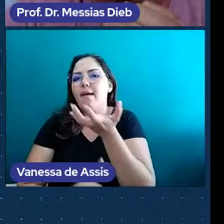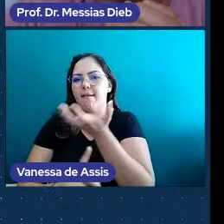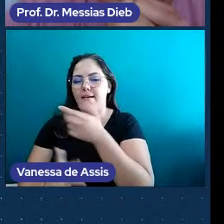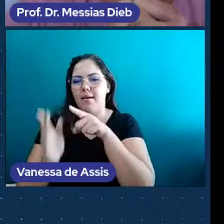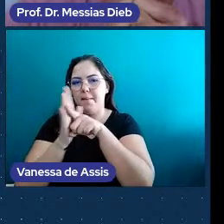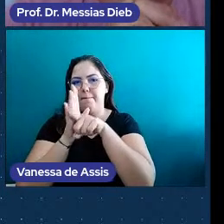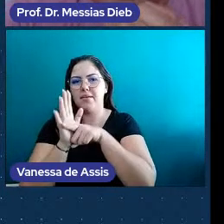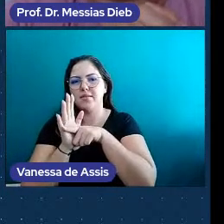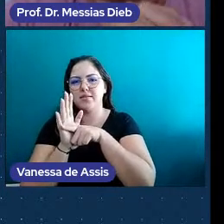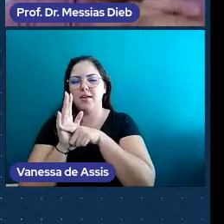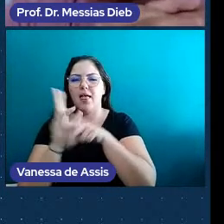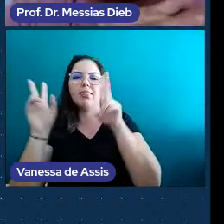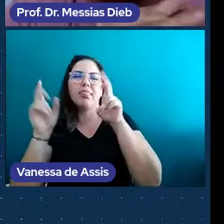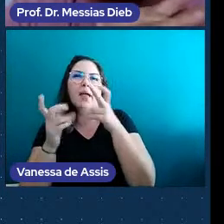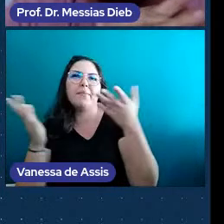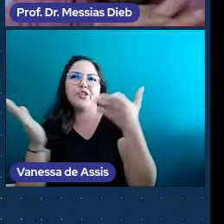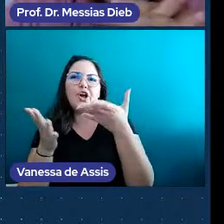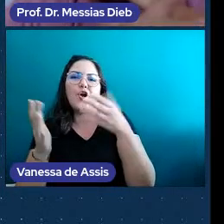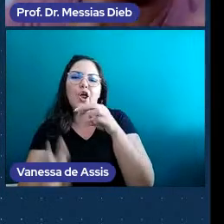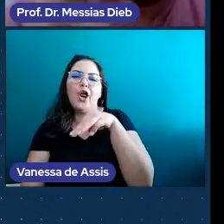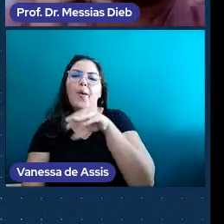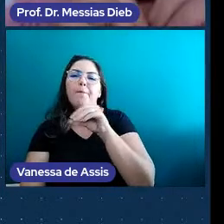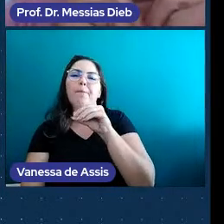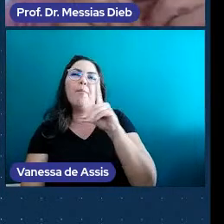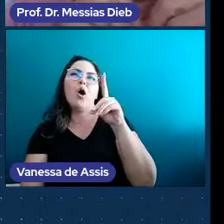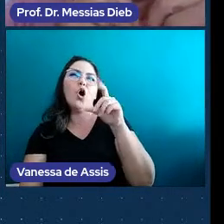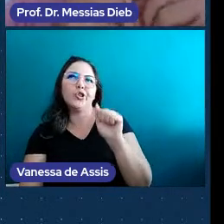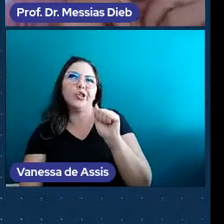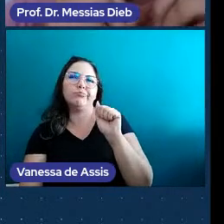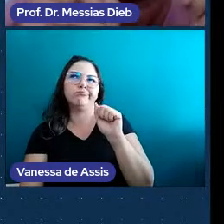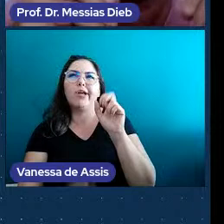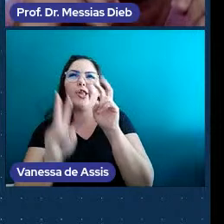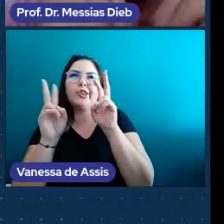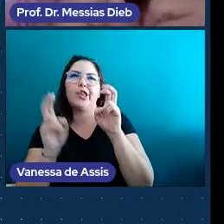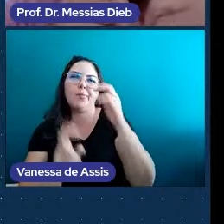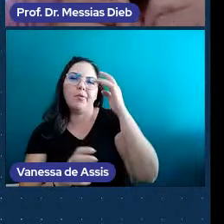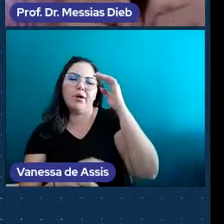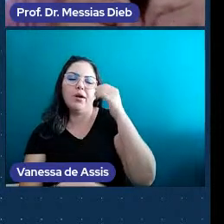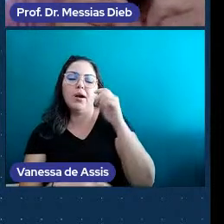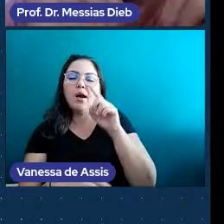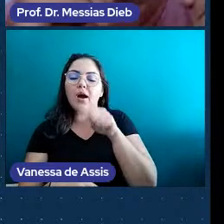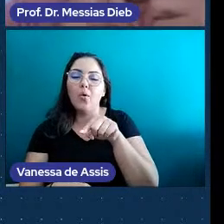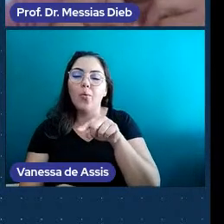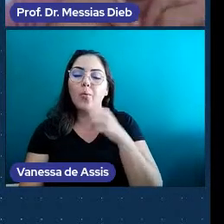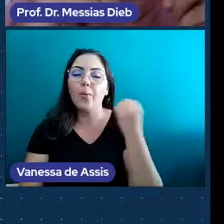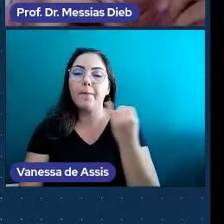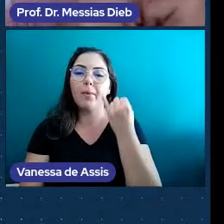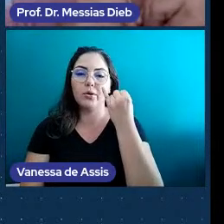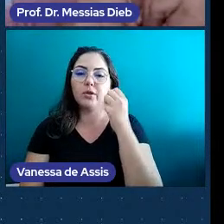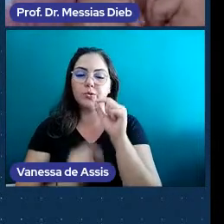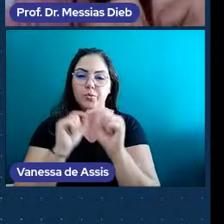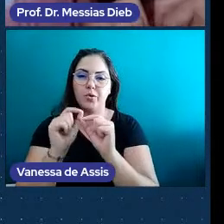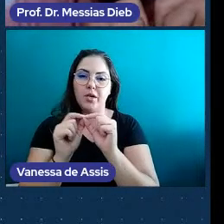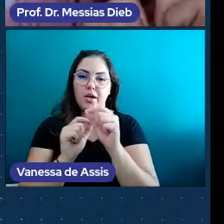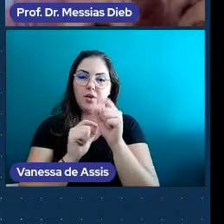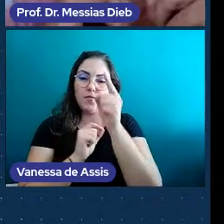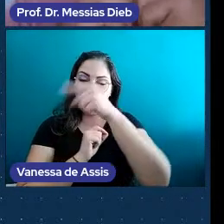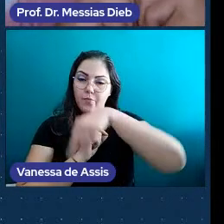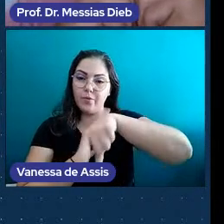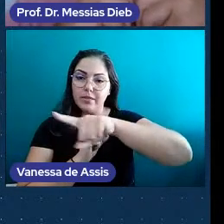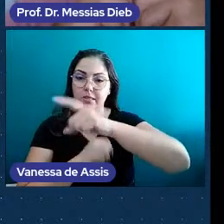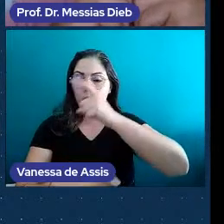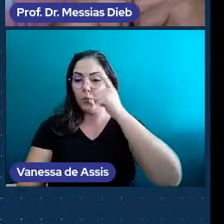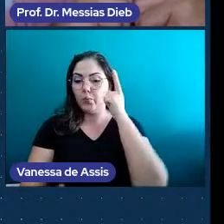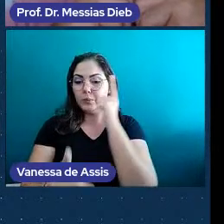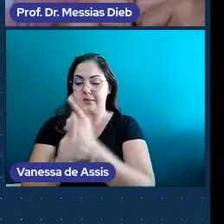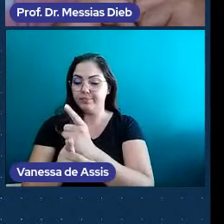É muito interessante que você pesquise um tema que tenha relevância para a área onde você atua. Por